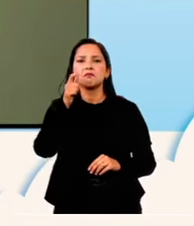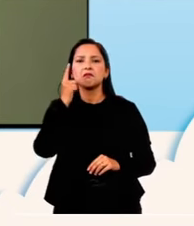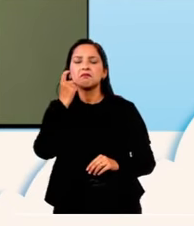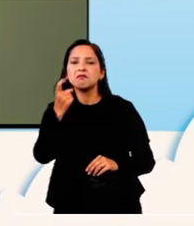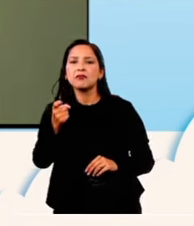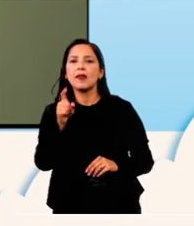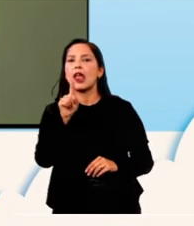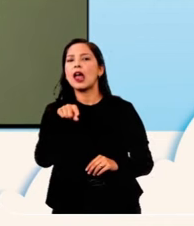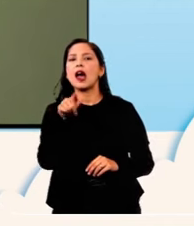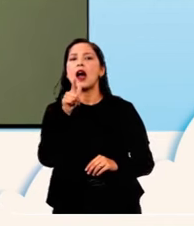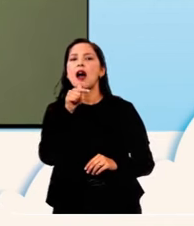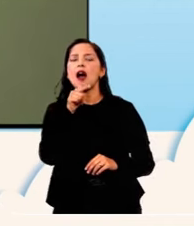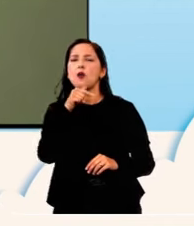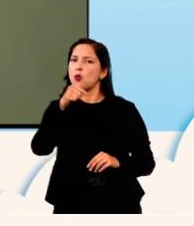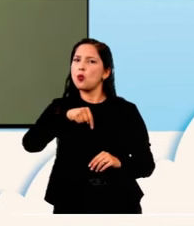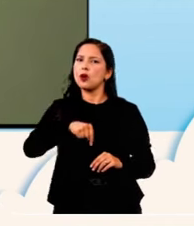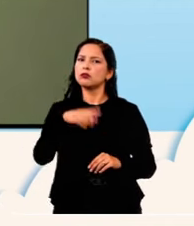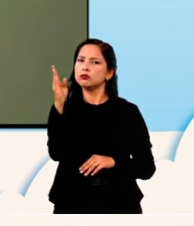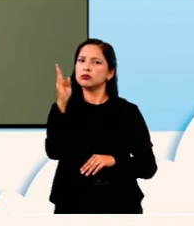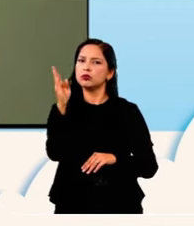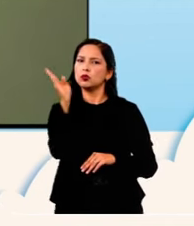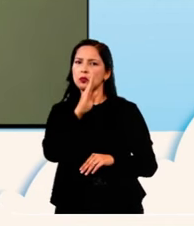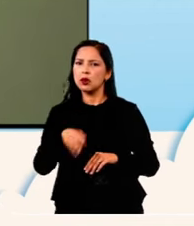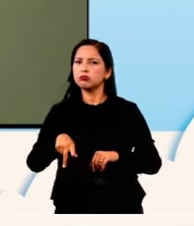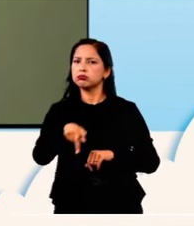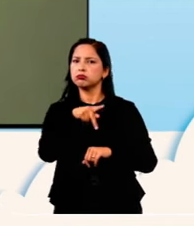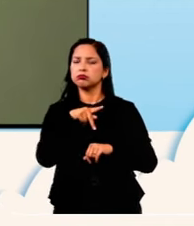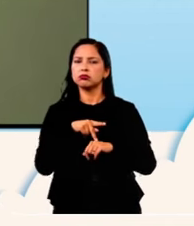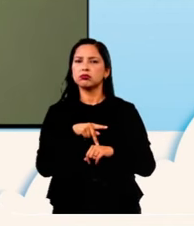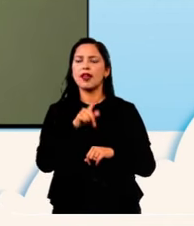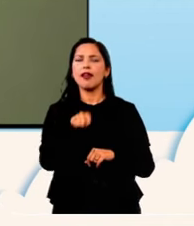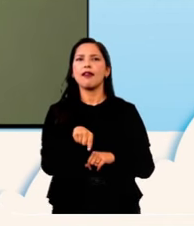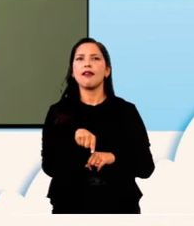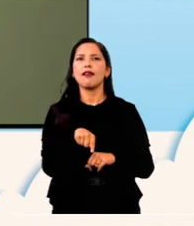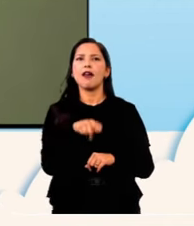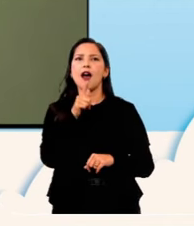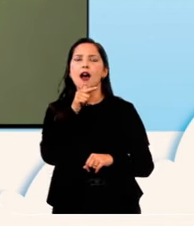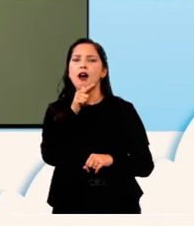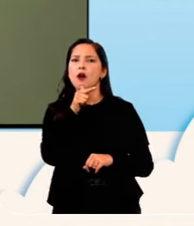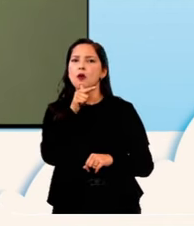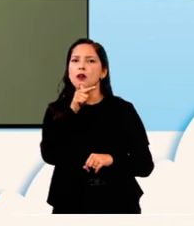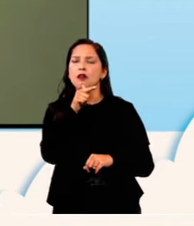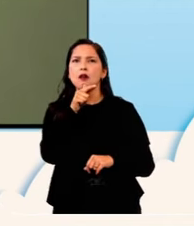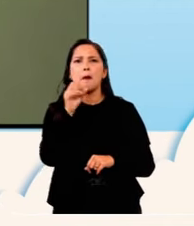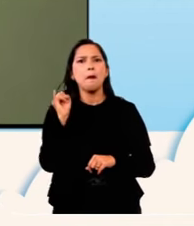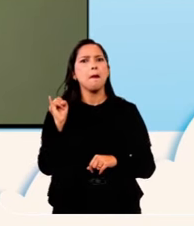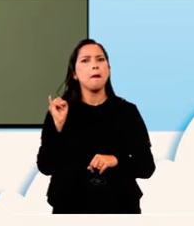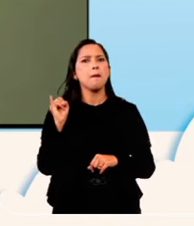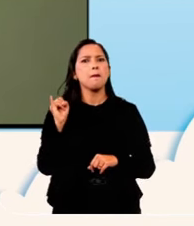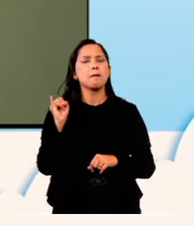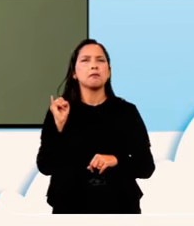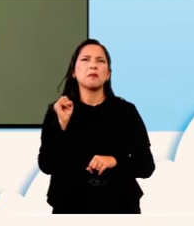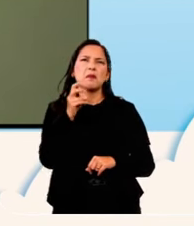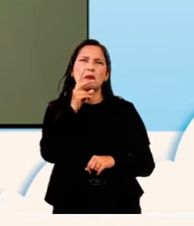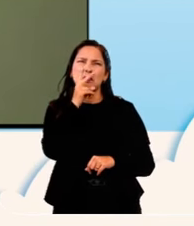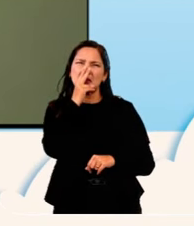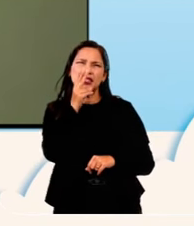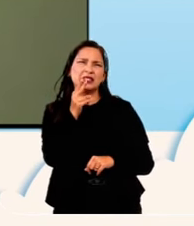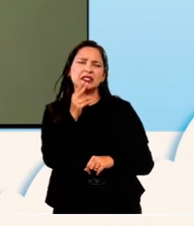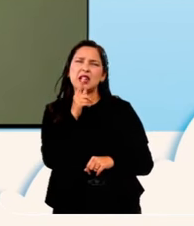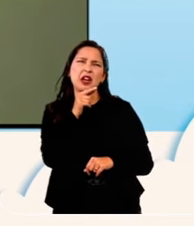sempre foi um bem quase que irrelevante e relevante para o direito